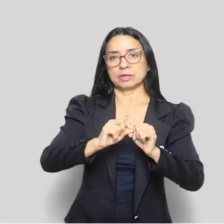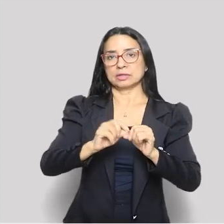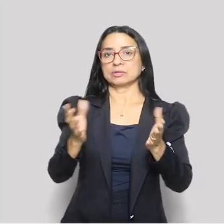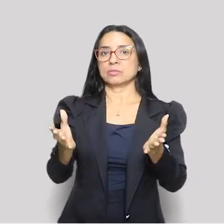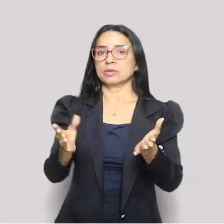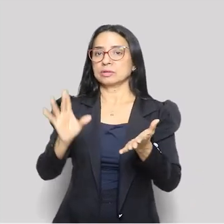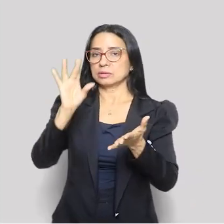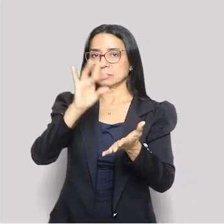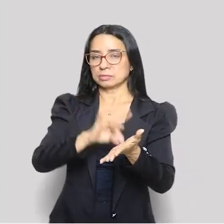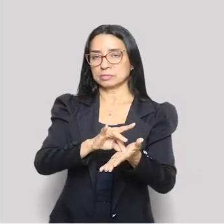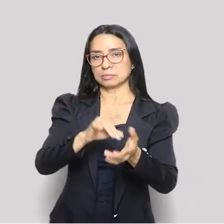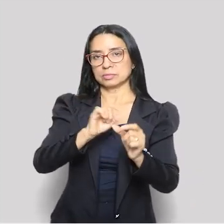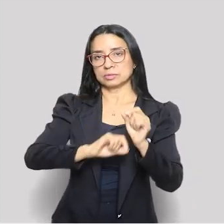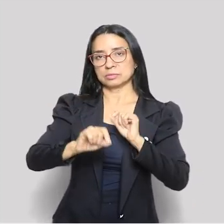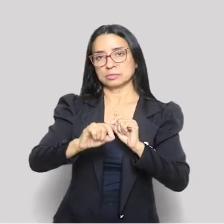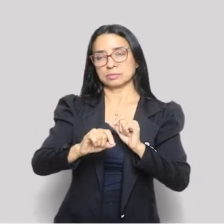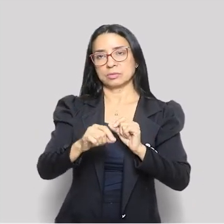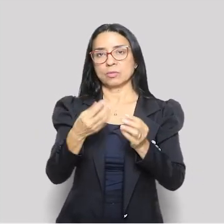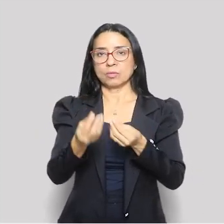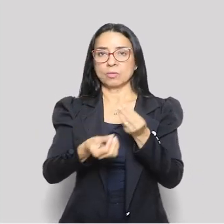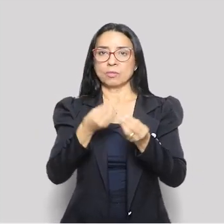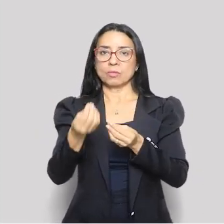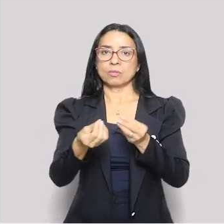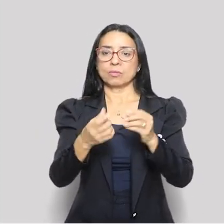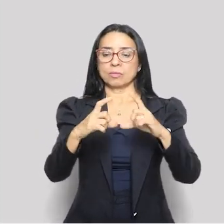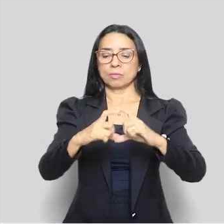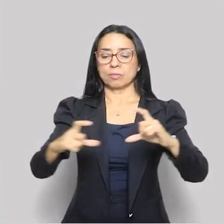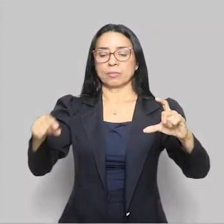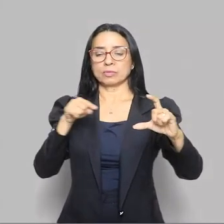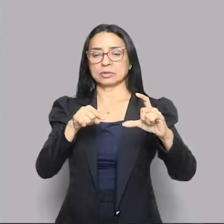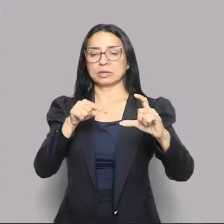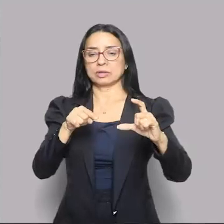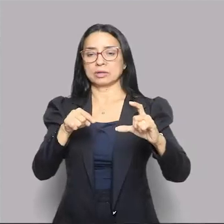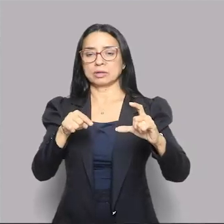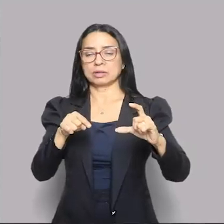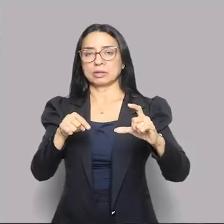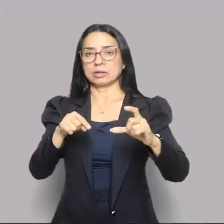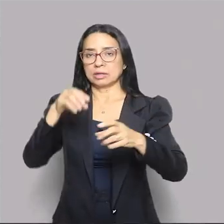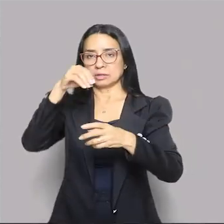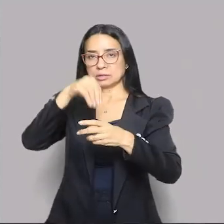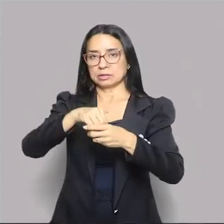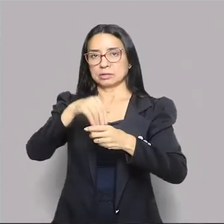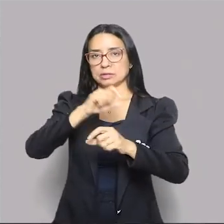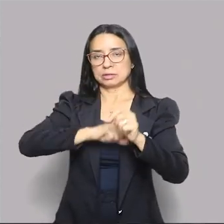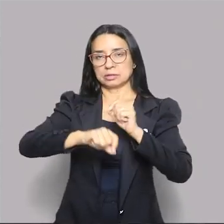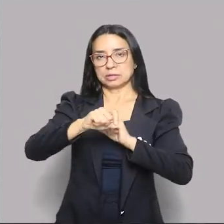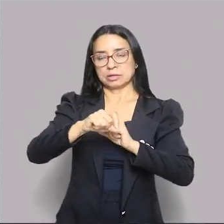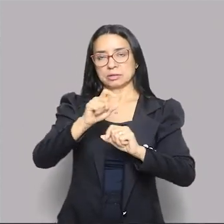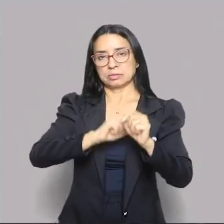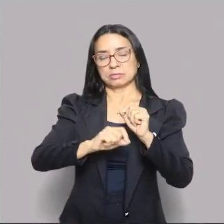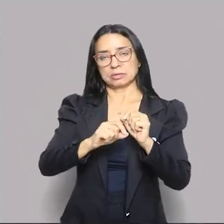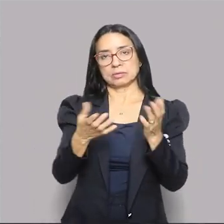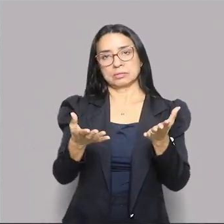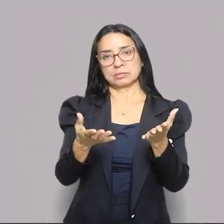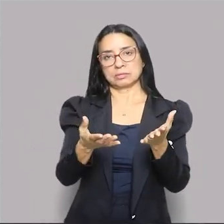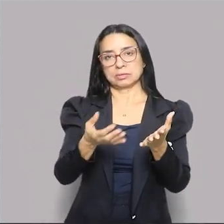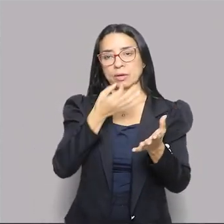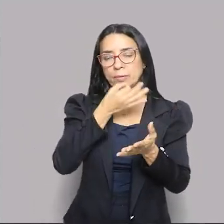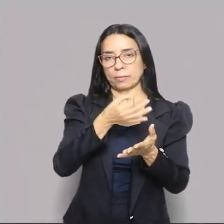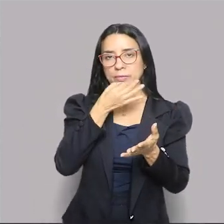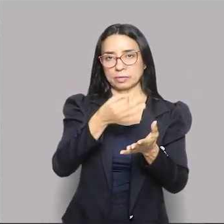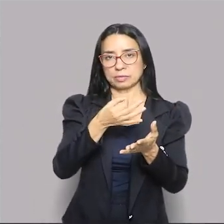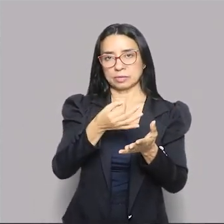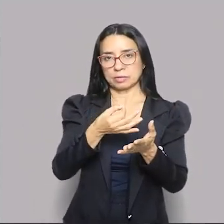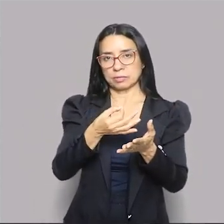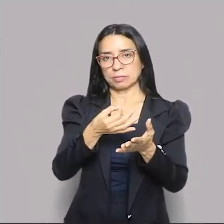legitimador. E aí o legitimador fica ali só como um realce dentro da sua argumentação. Então, invista poderosamente na sua